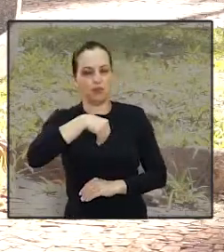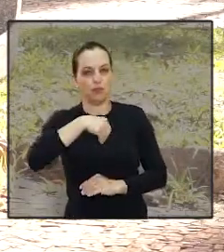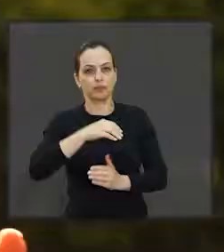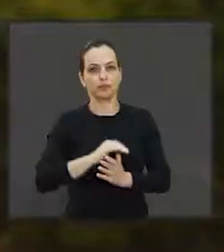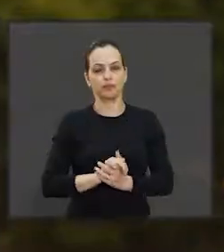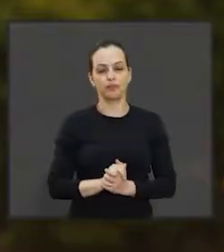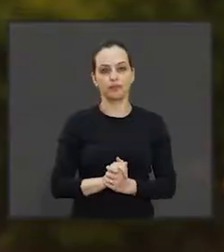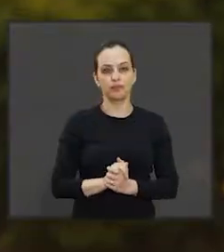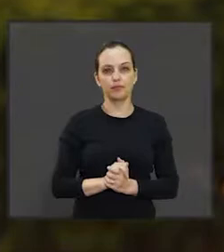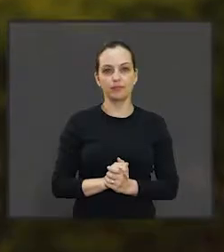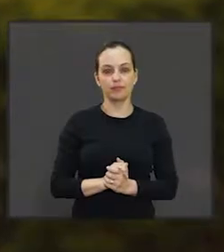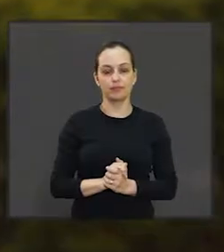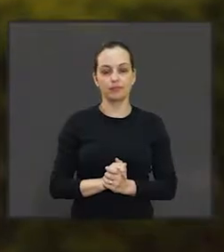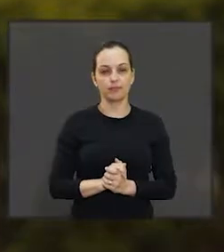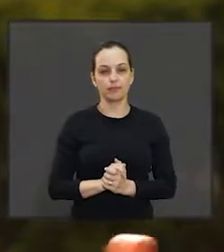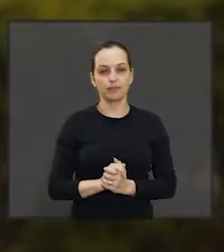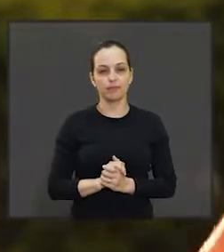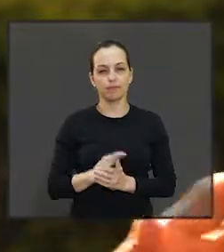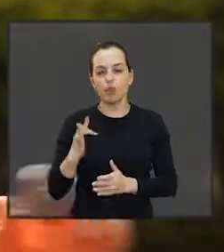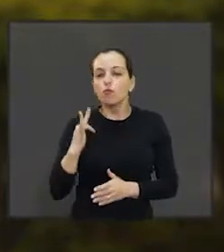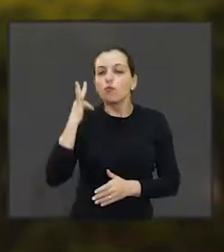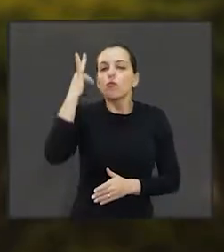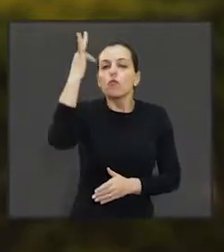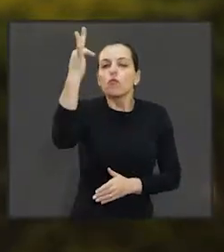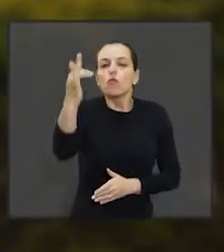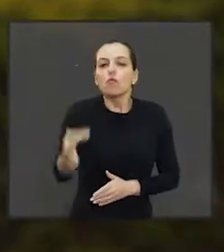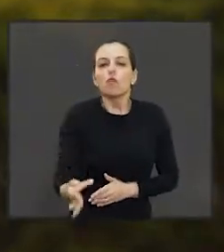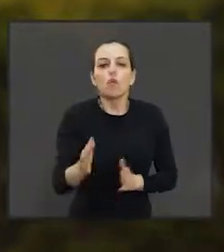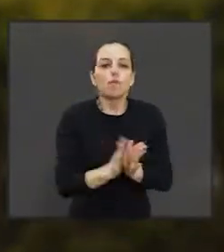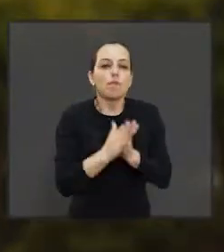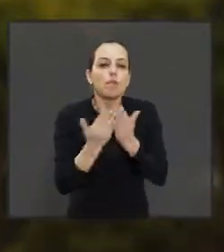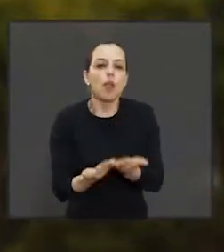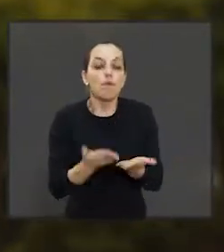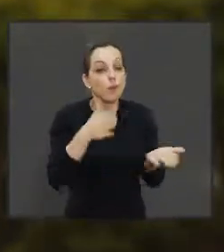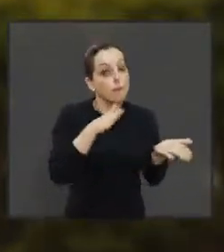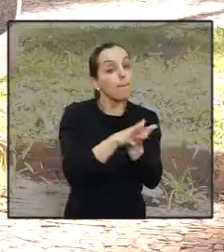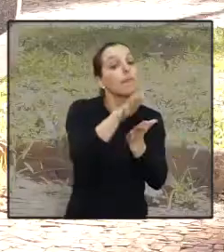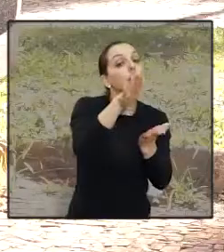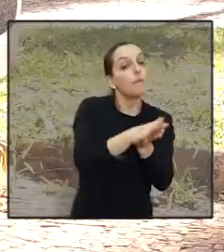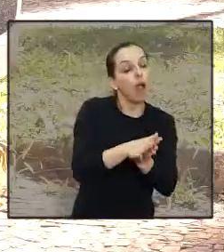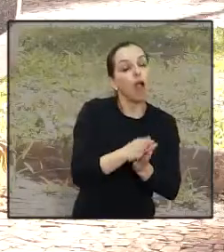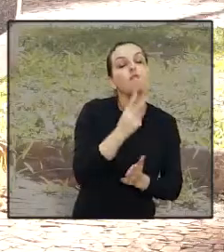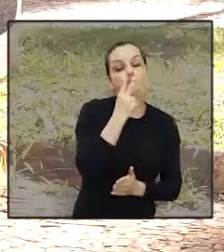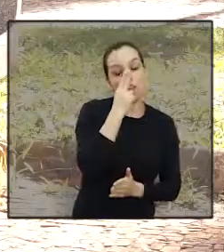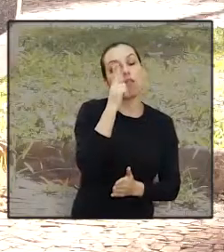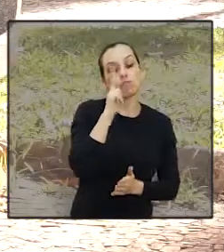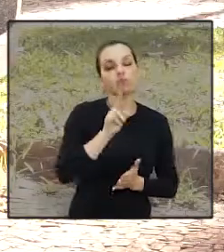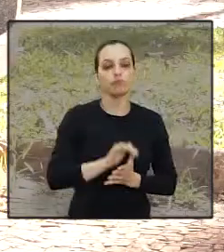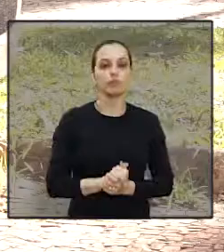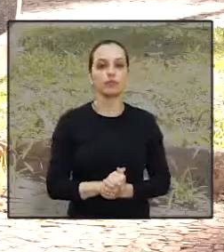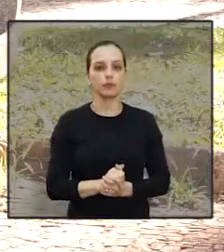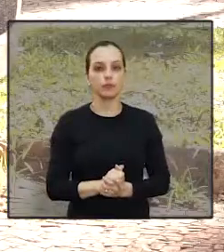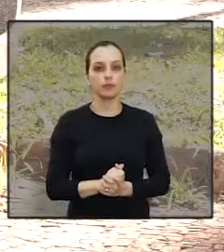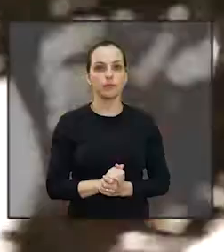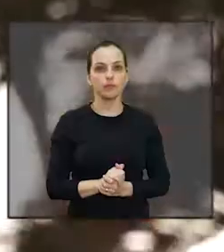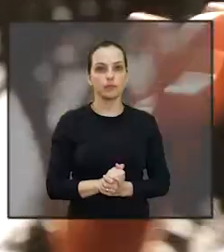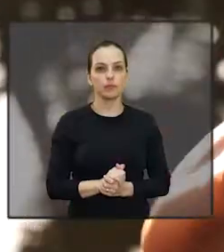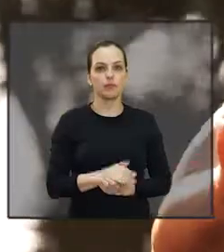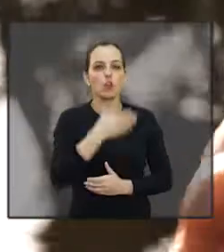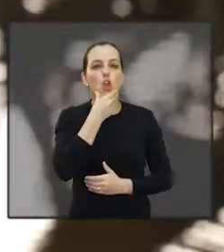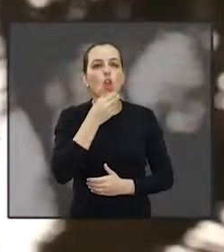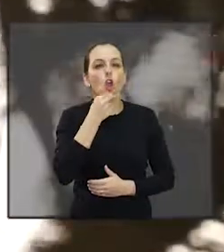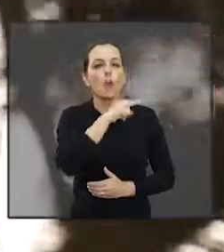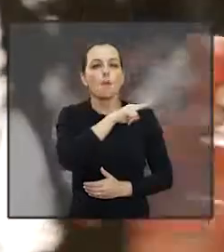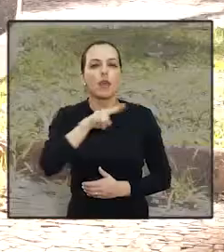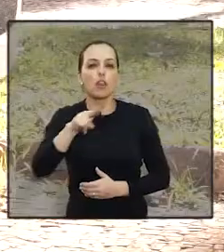eu preciso mesmo. Mas depois eu abandono a ideia. Mas eu ainda um dia vou pensar em publicar.